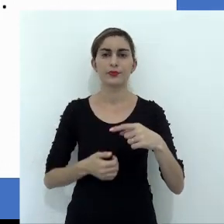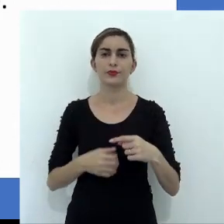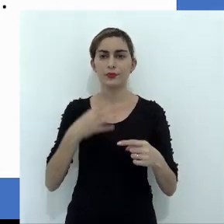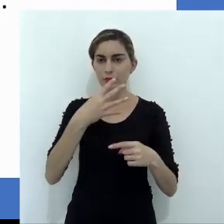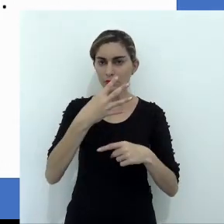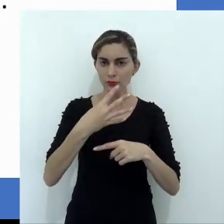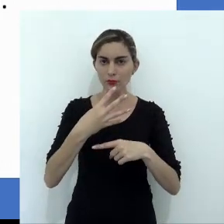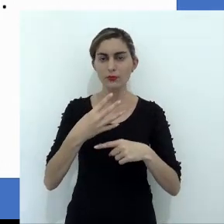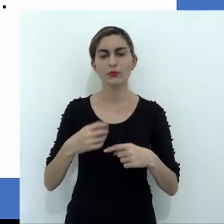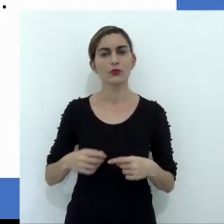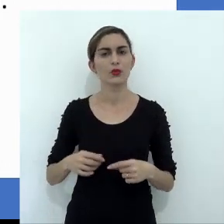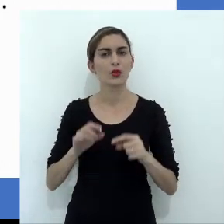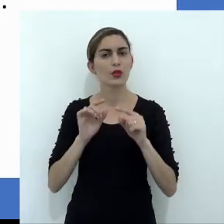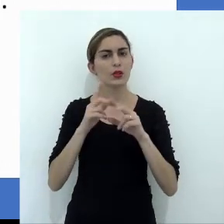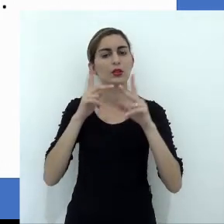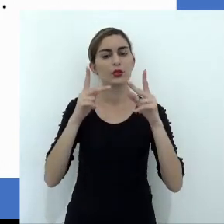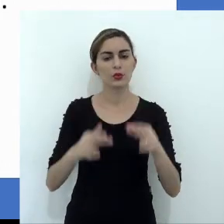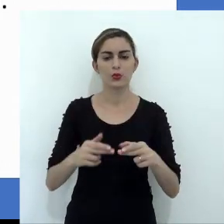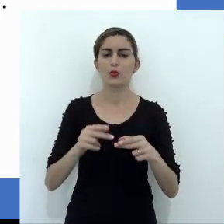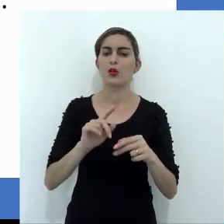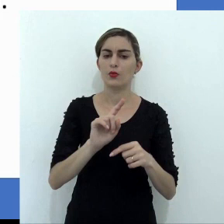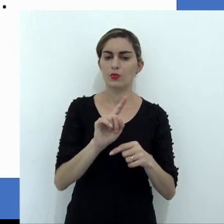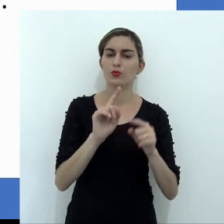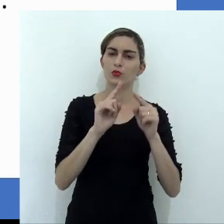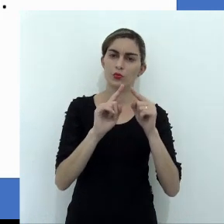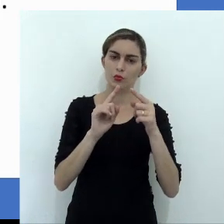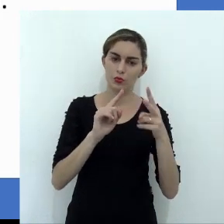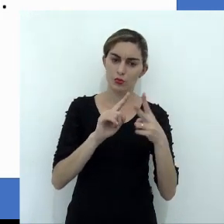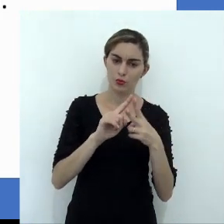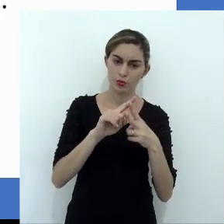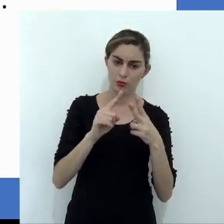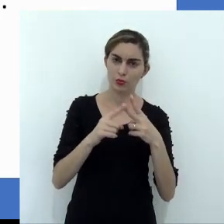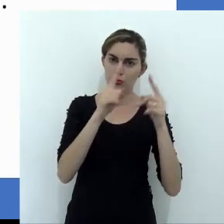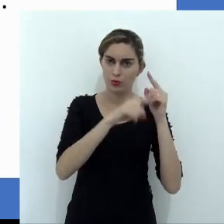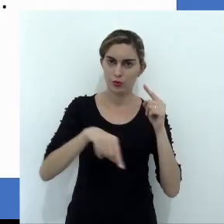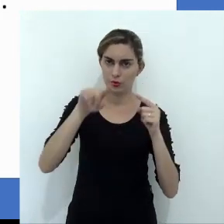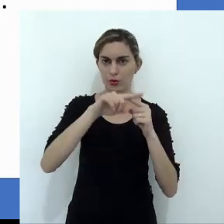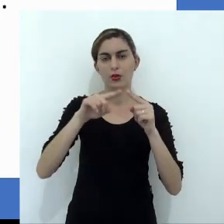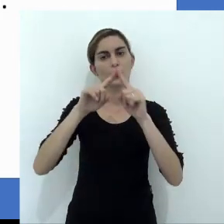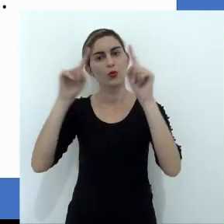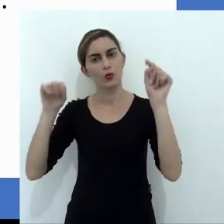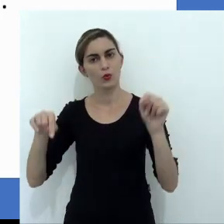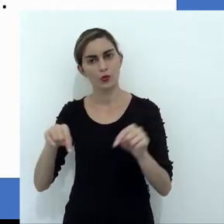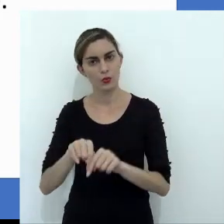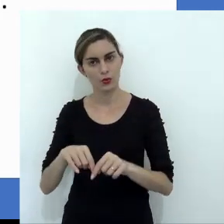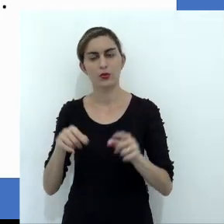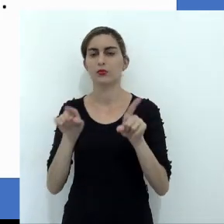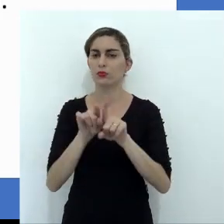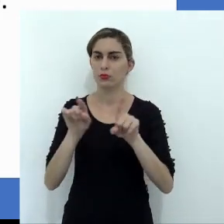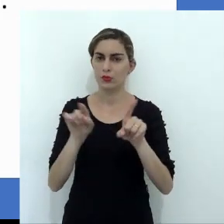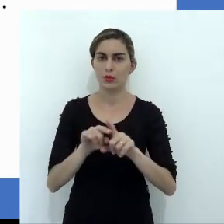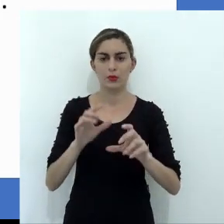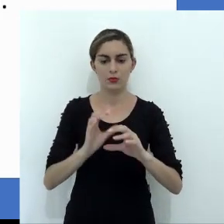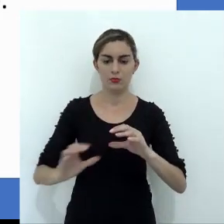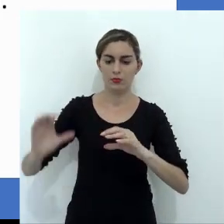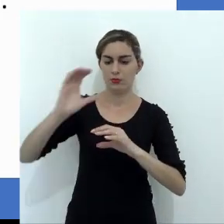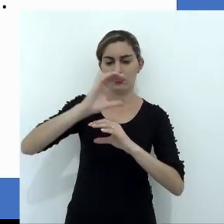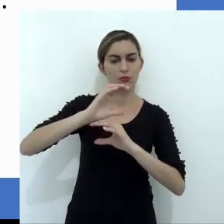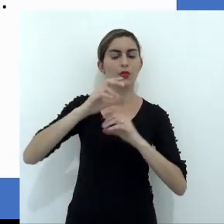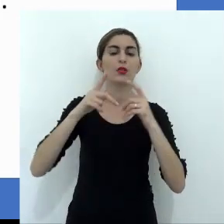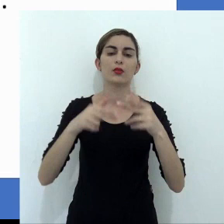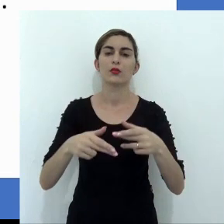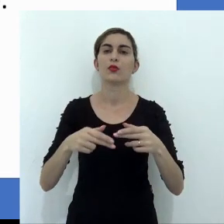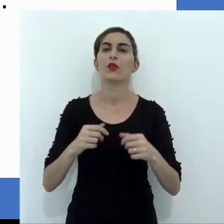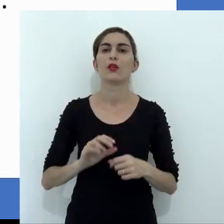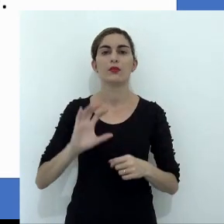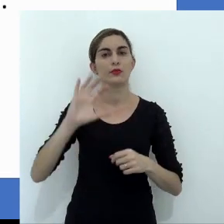tomados 4 pedacinhos. Mas da mesma forma que a gente fez com os 2 círculos, se a gente colocar essas 2 últimas imagens uma sobre a outra, o